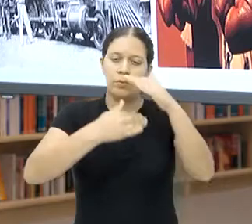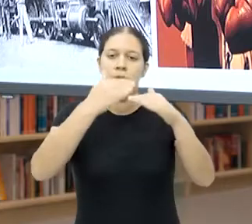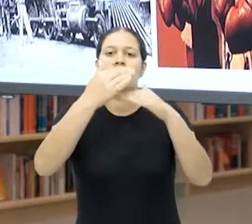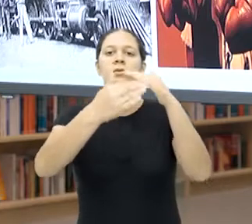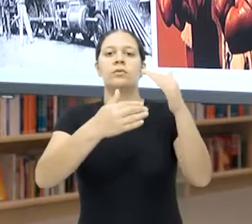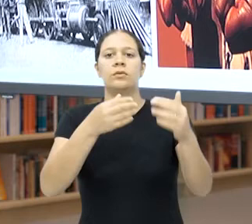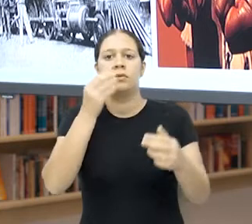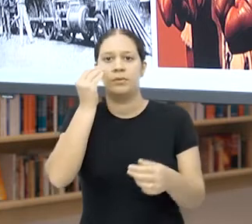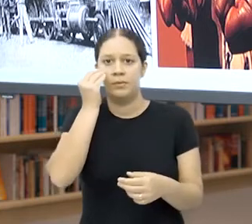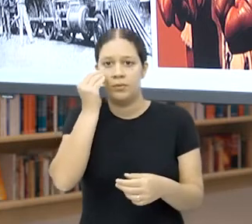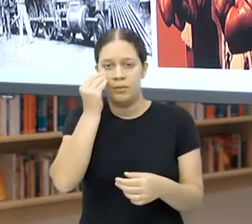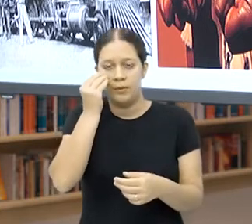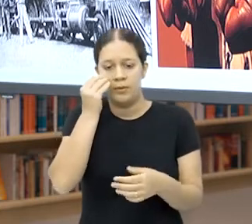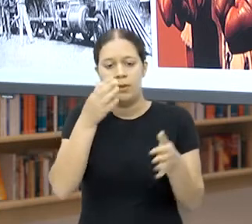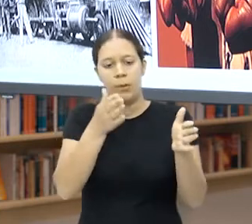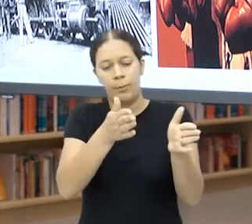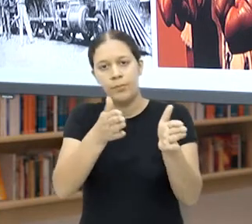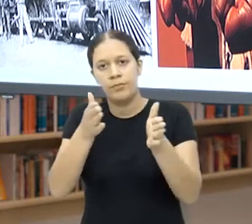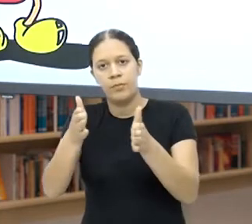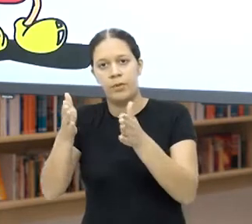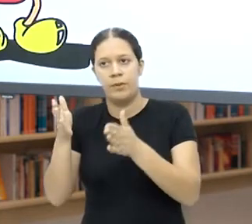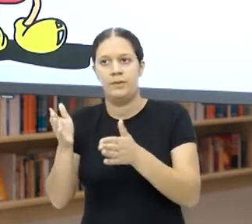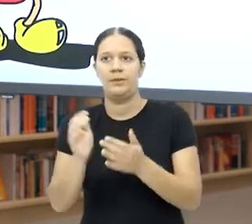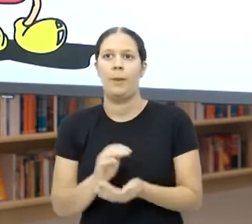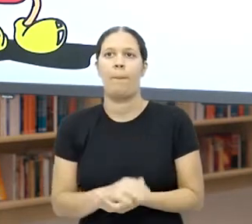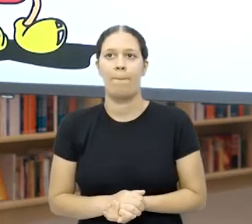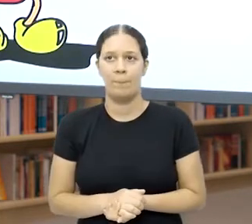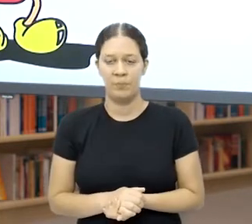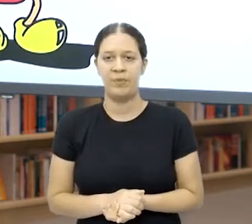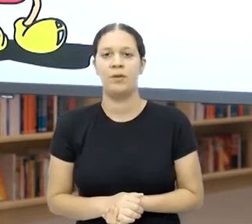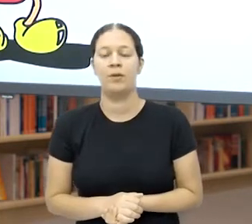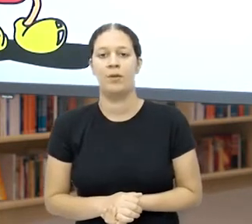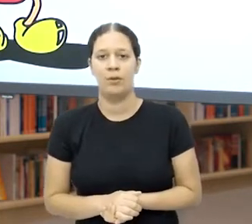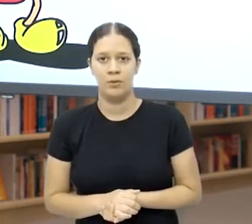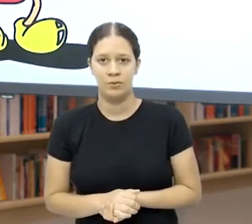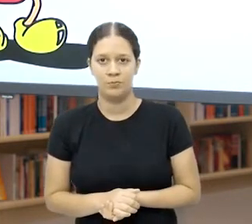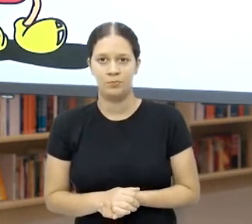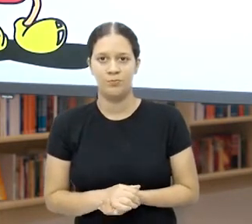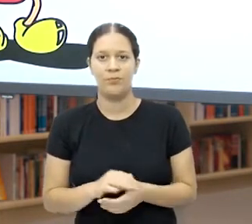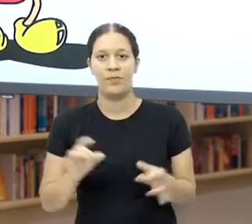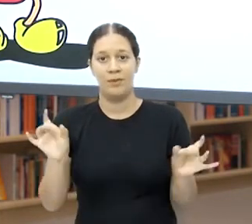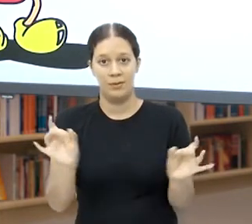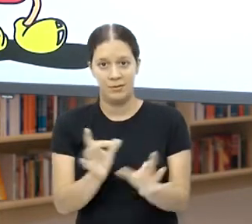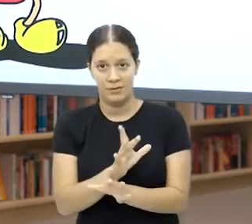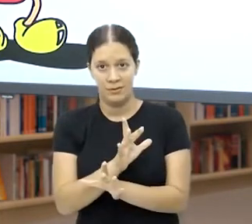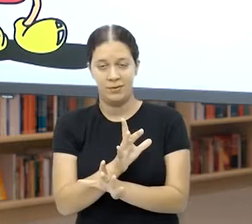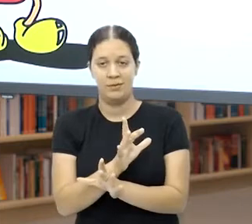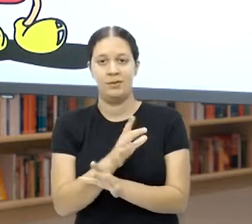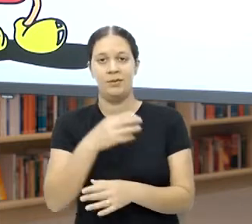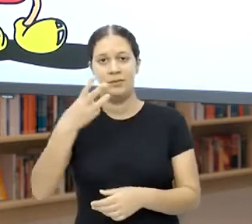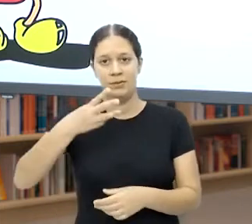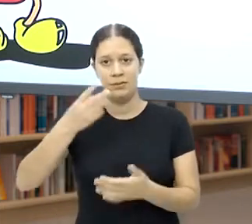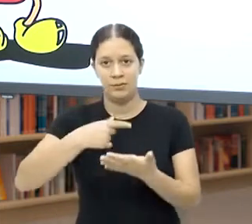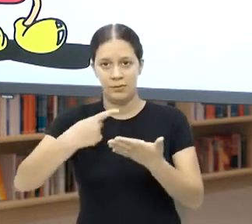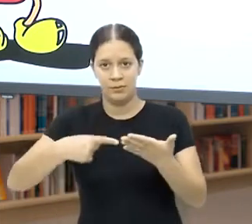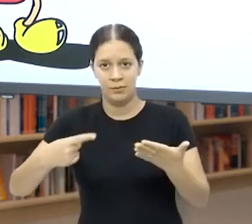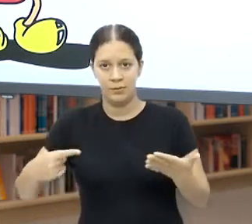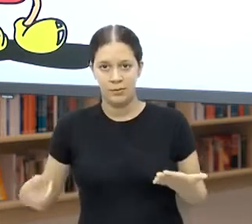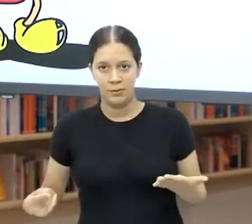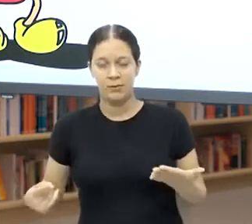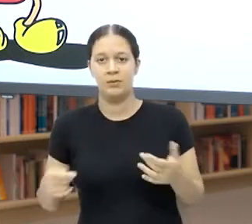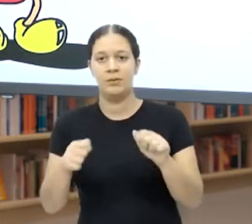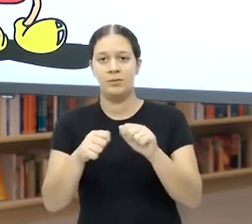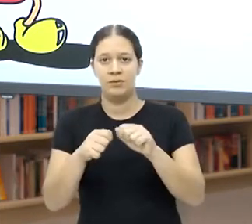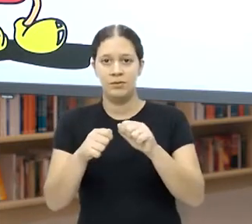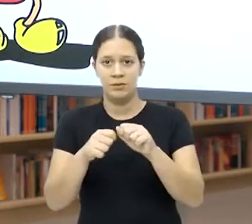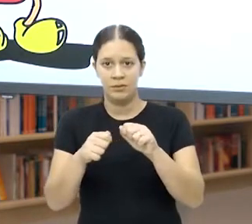que veremos nas próximas aulas. Tá bom assim? Fechamos aqui o terceiro caderno de atividades,